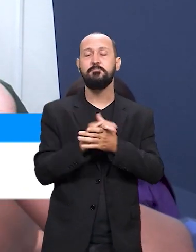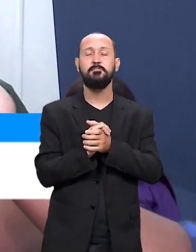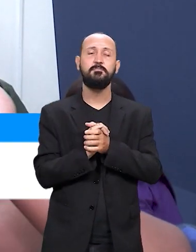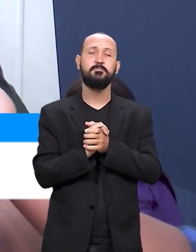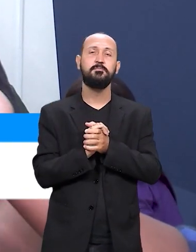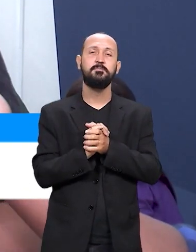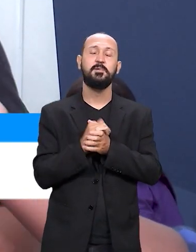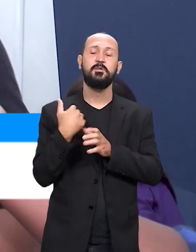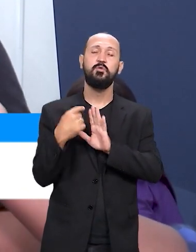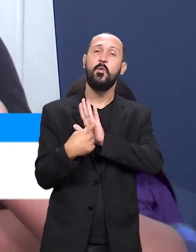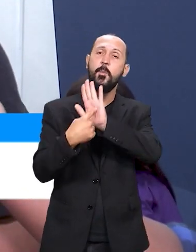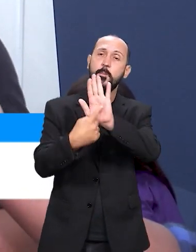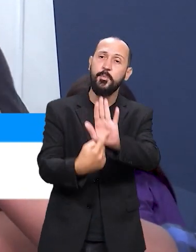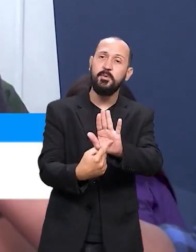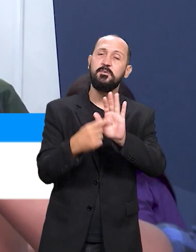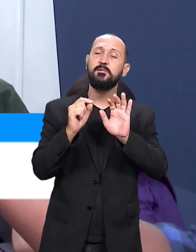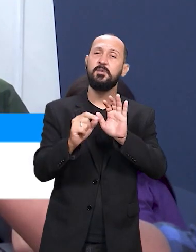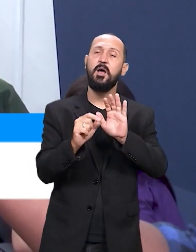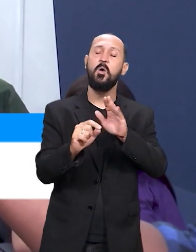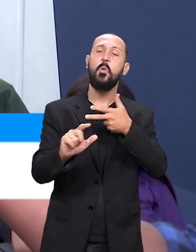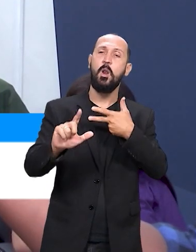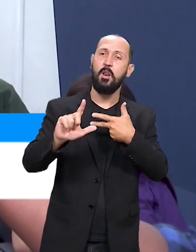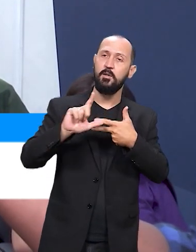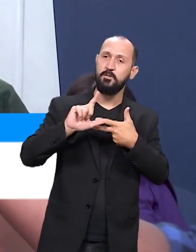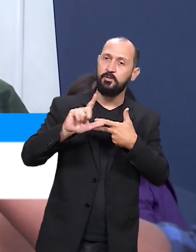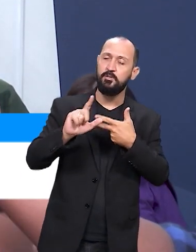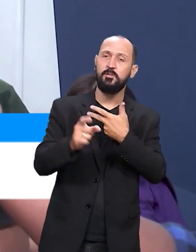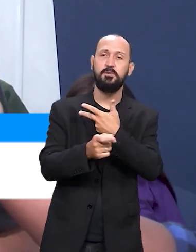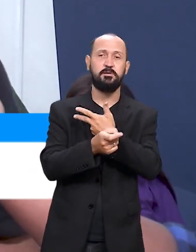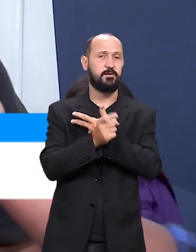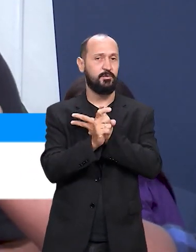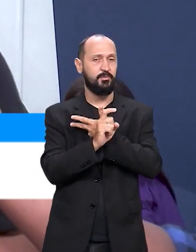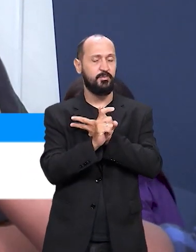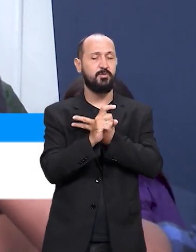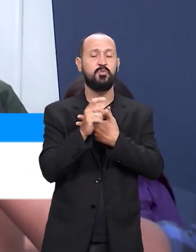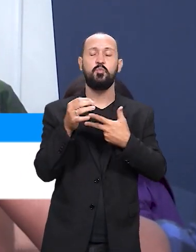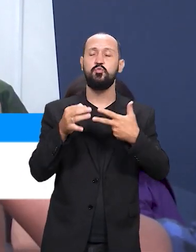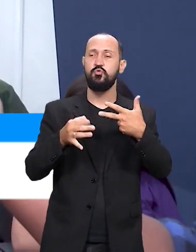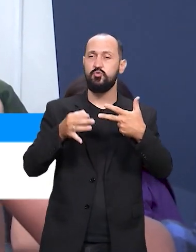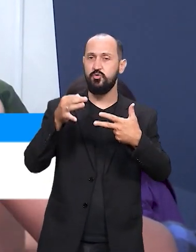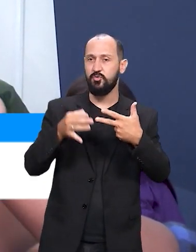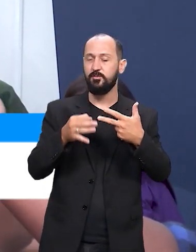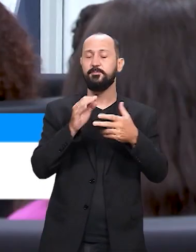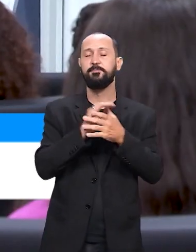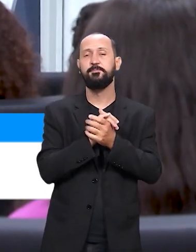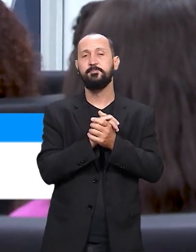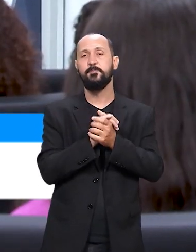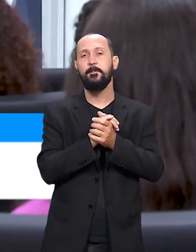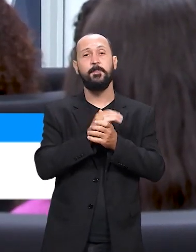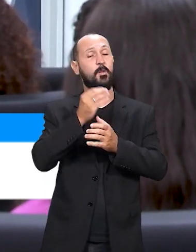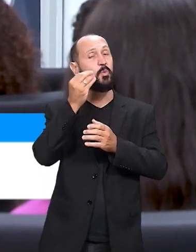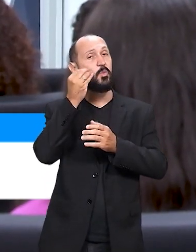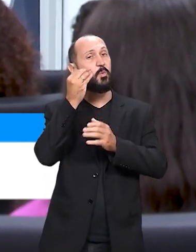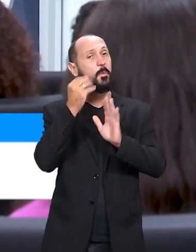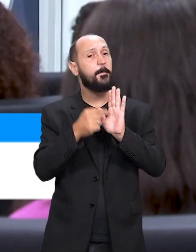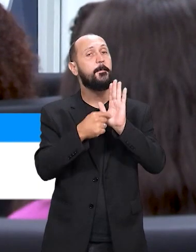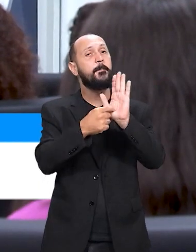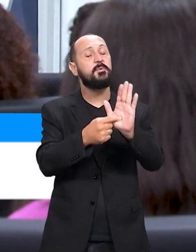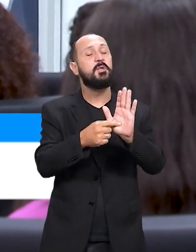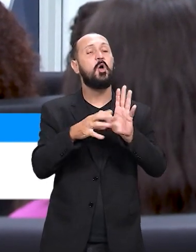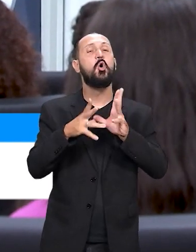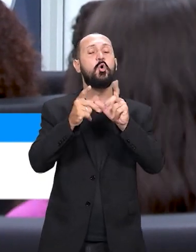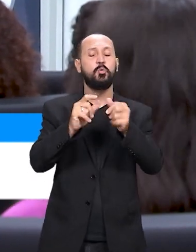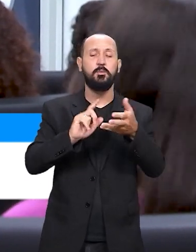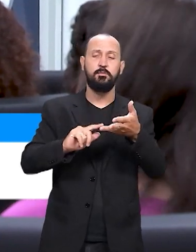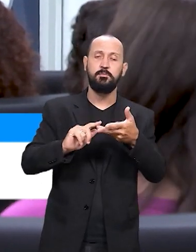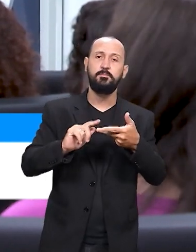né? E aí a gente quis mostrar para eles, né, o legislativo, o executivo, né, o judiciário. Então a gente tentou